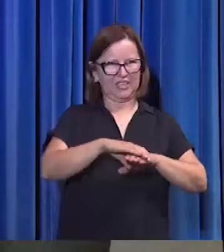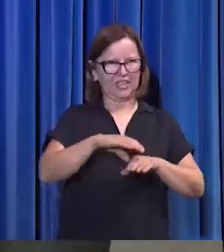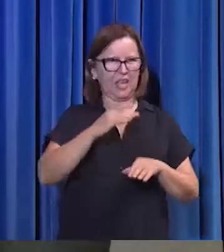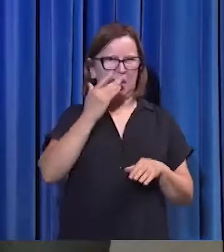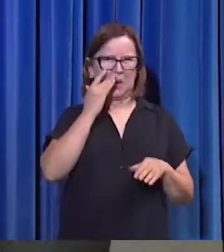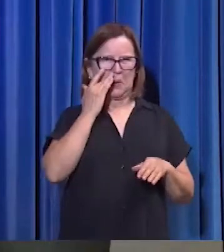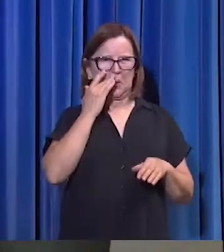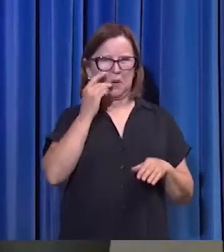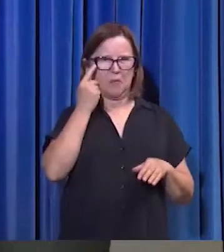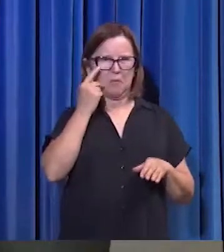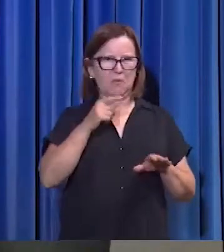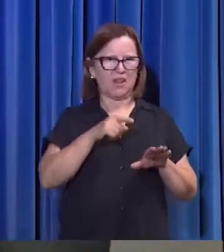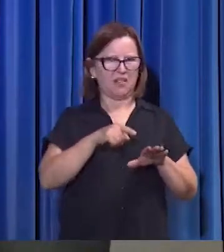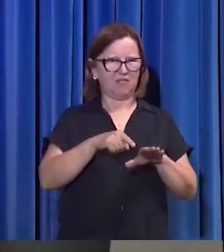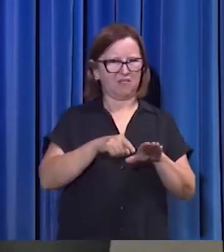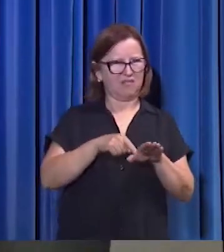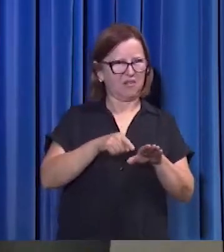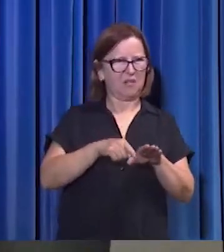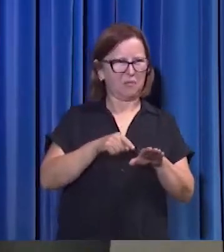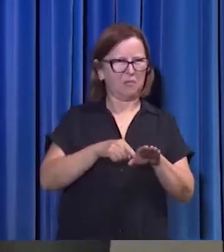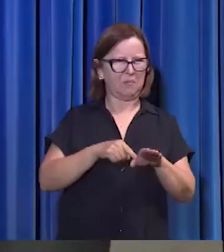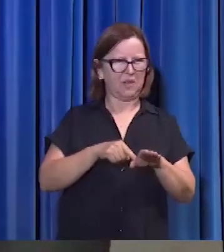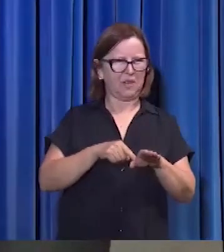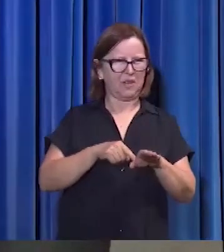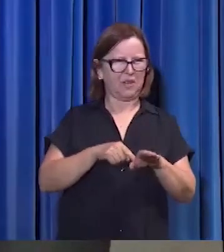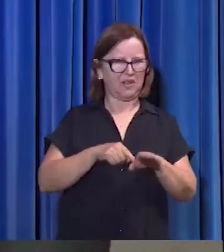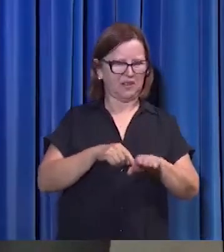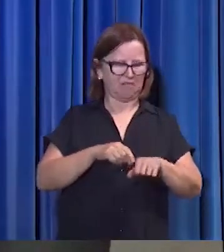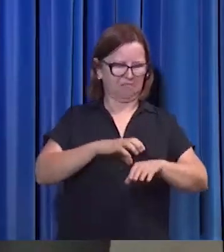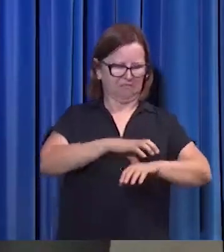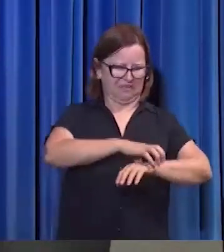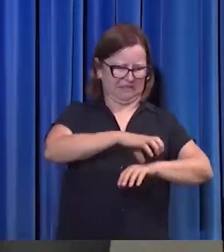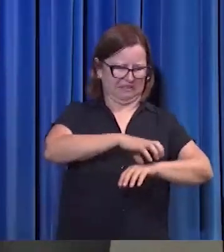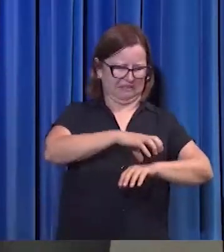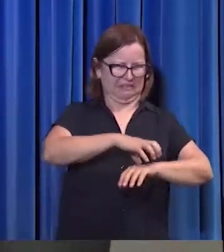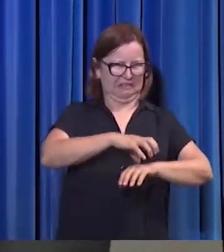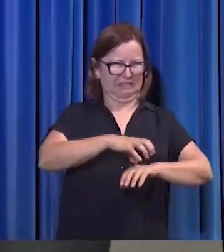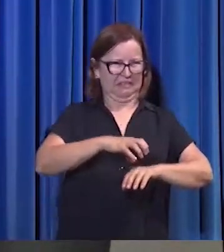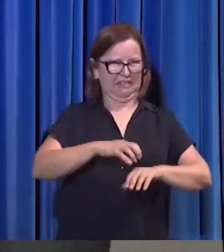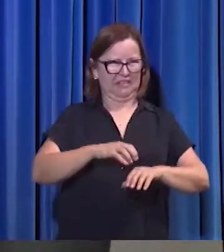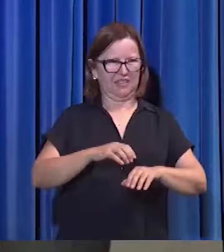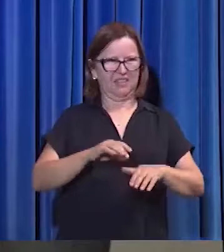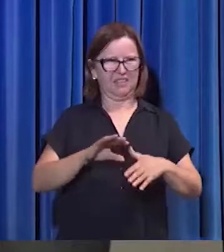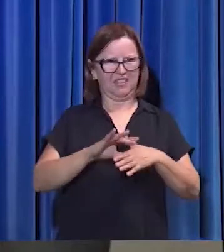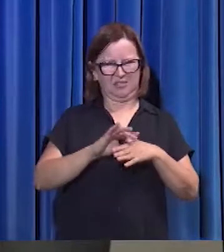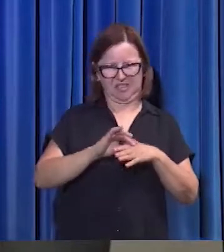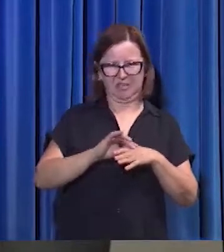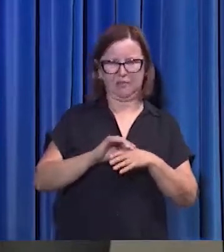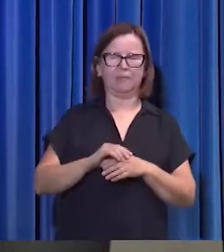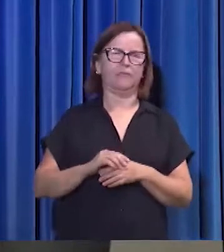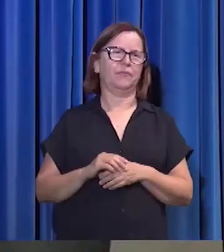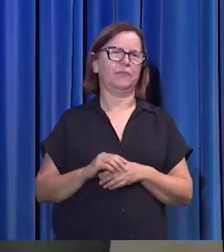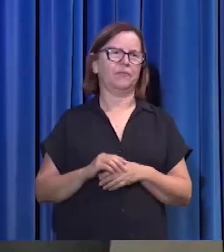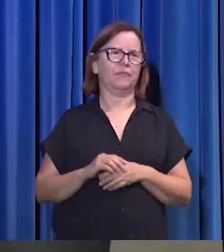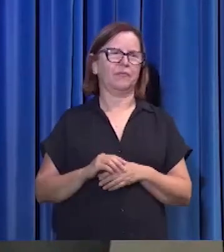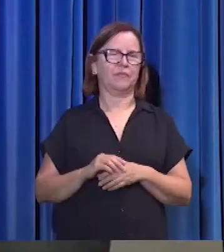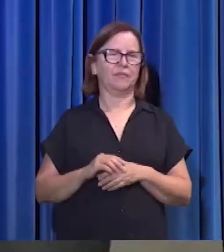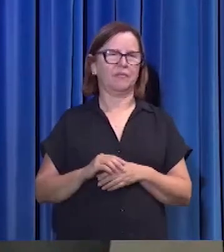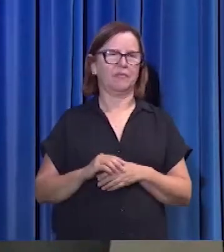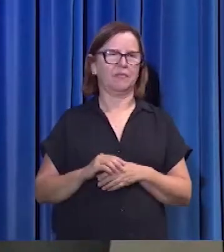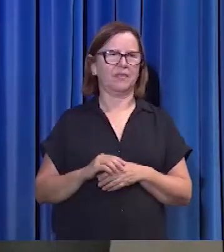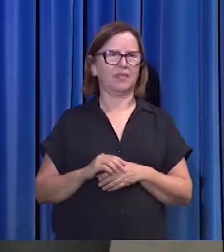Eu fiquei imaginando a cena. Chinelo de ouro e um